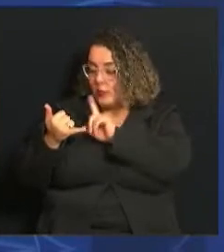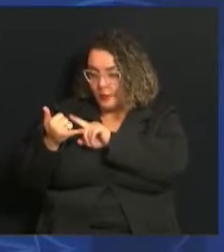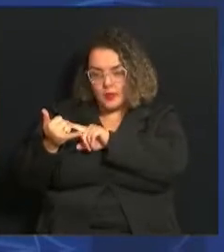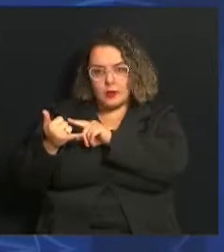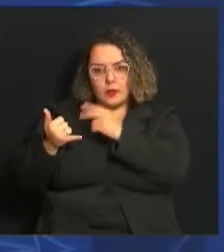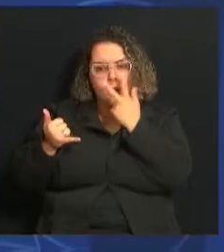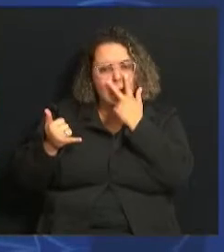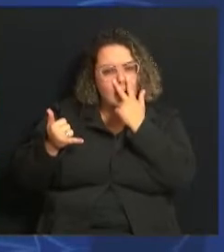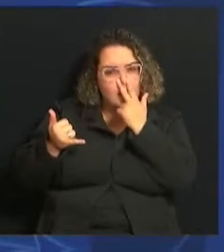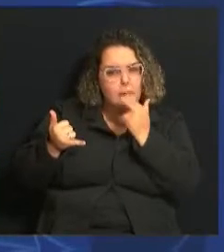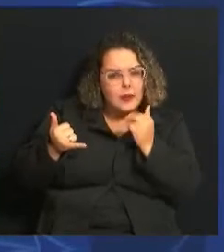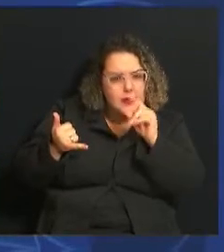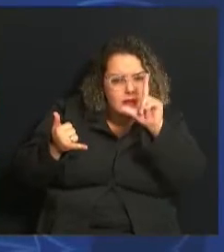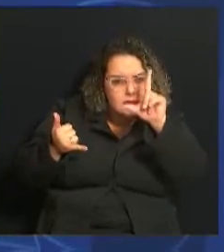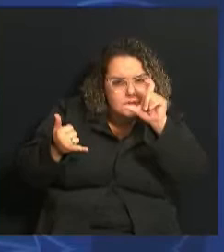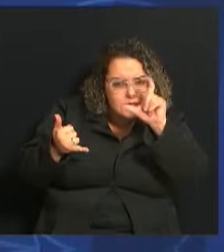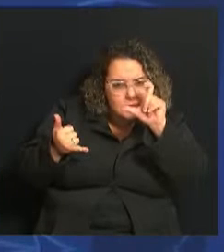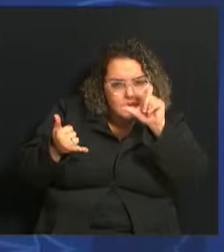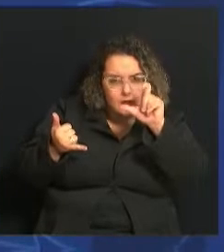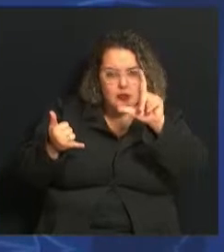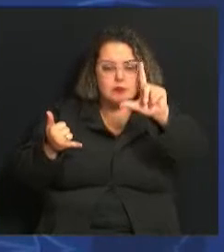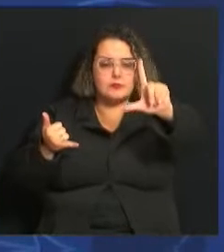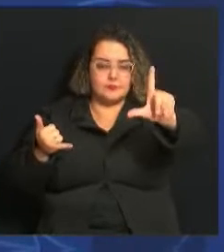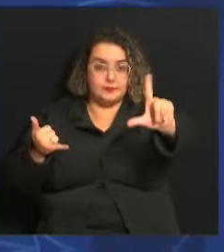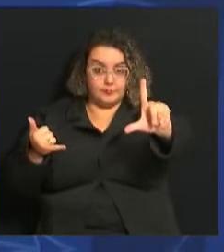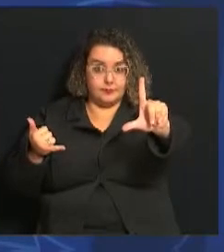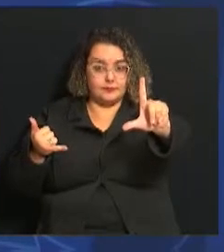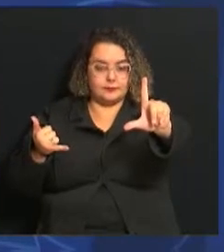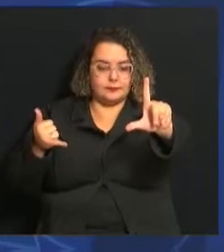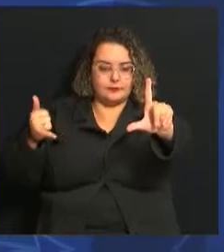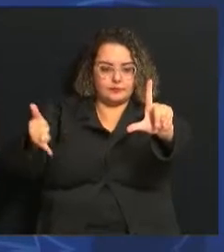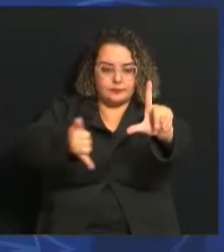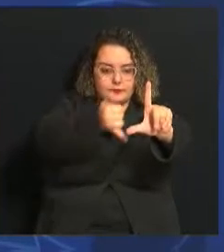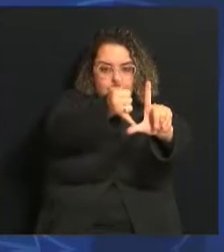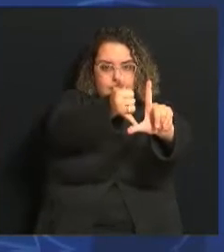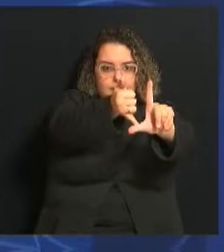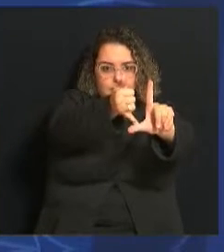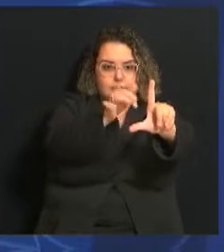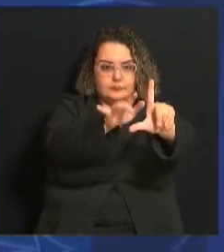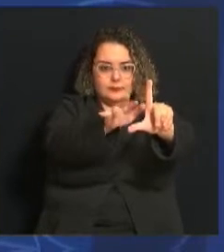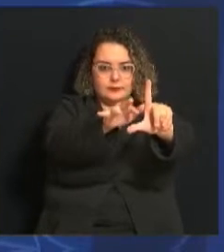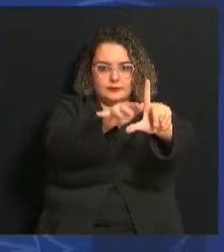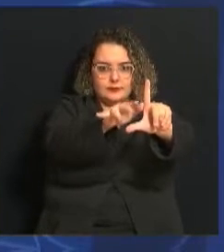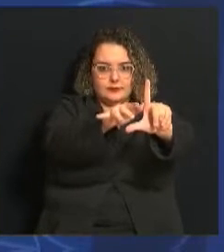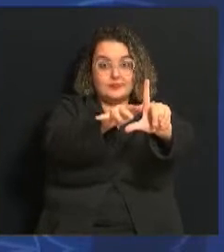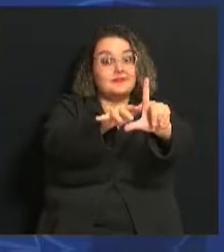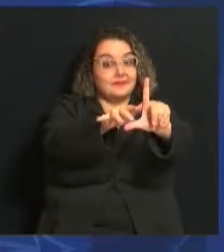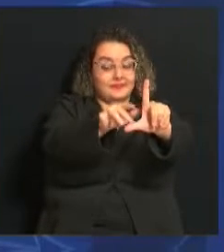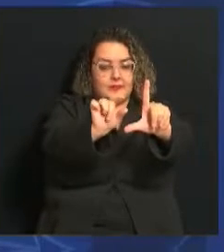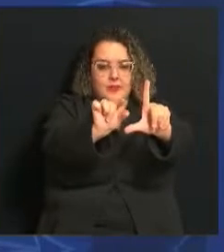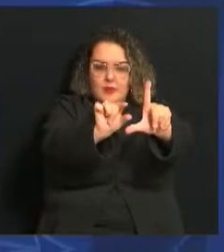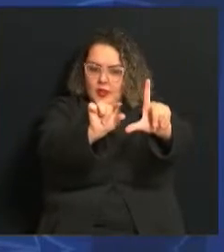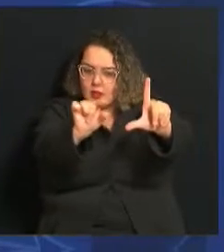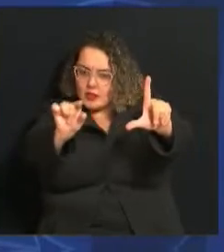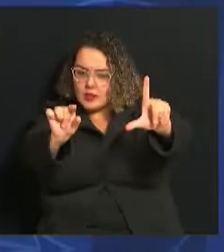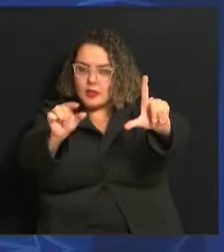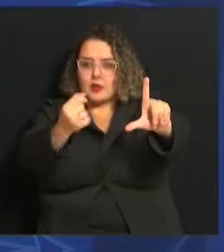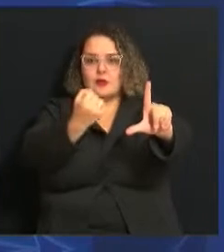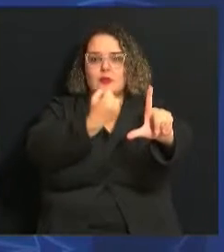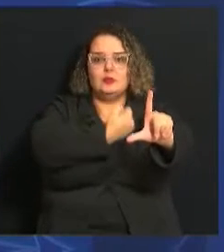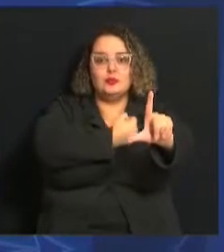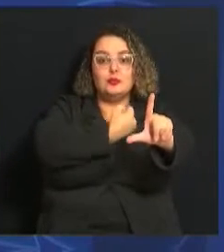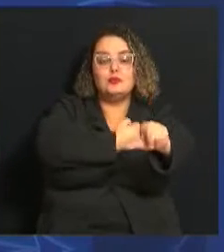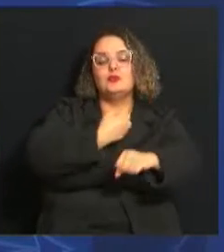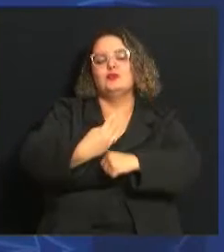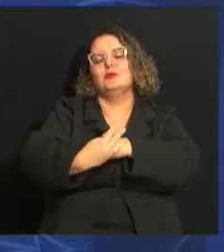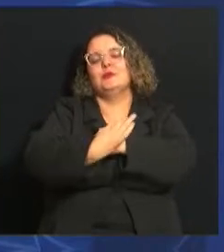celular, abre a câmera como se você fosse tirar uma foto. E você aponta aqui, ó, para este QR Code. Porque aí já vai aparecer